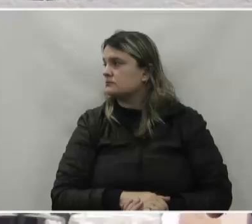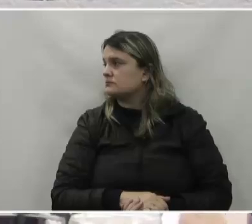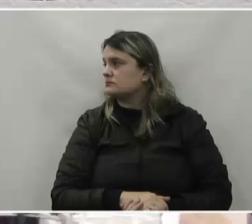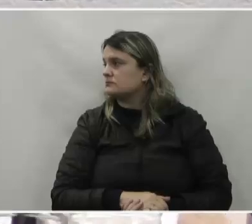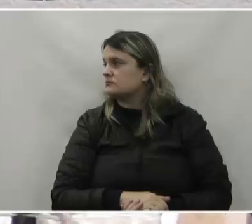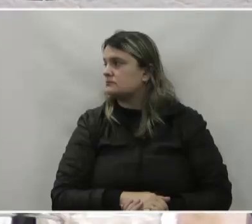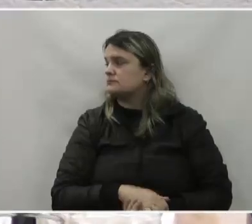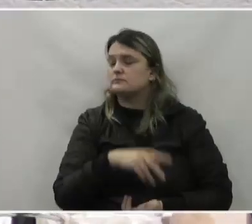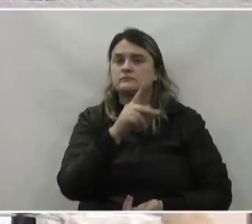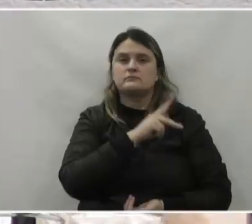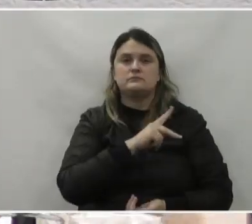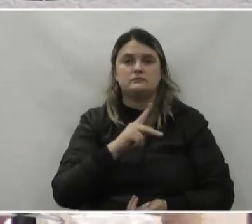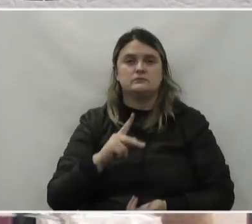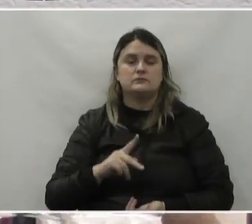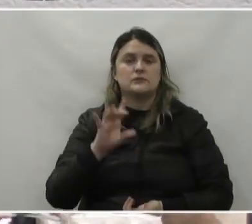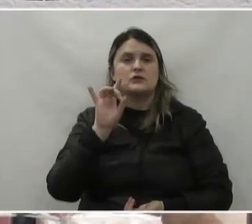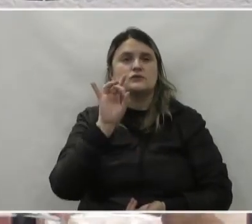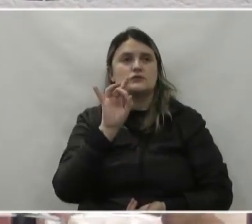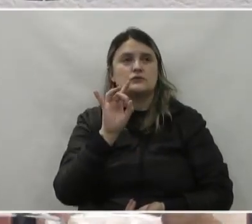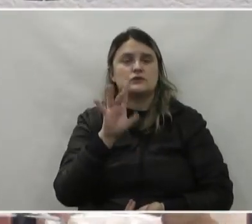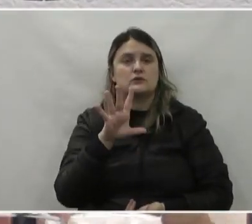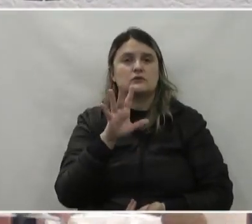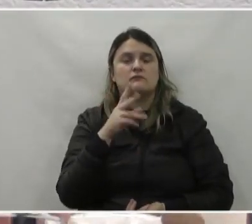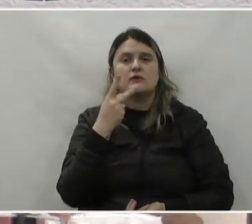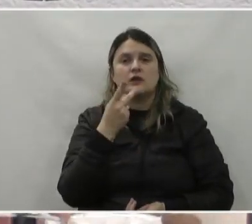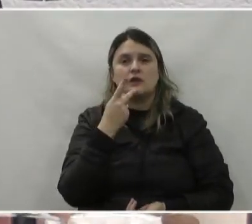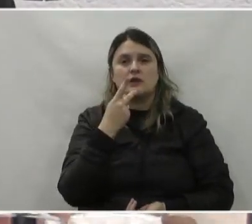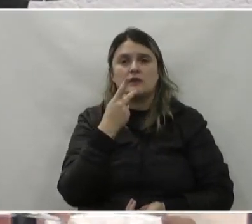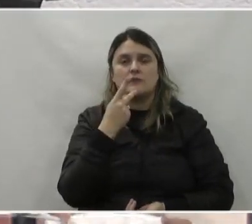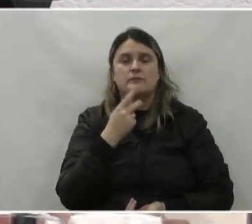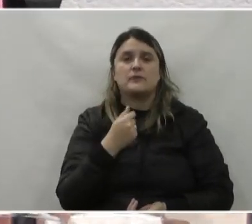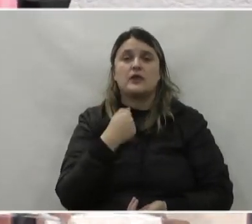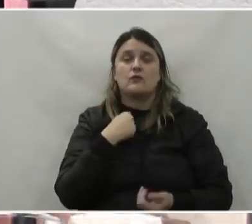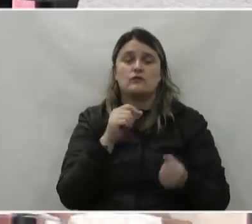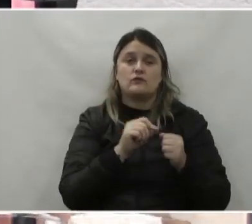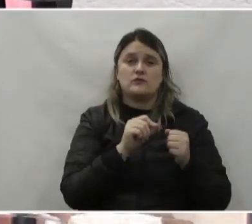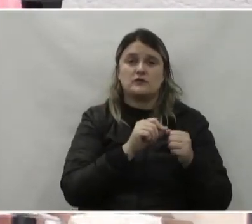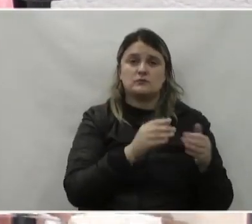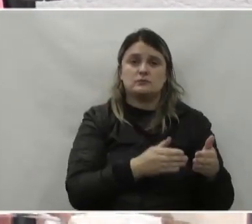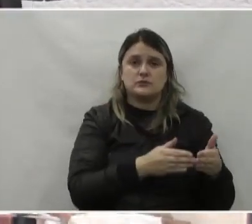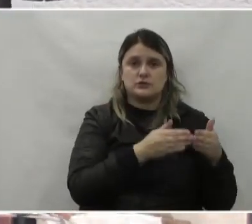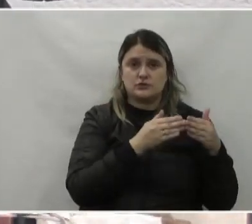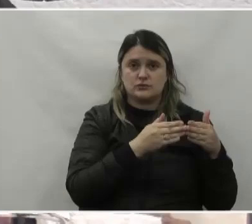Senhor presidente, eu quero só colocar... Eu fiz uma indicação